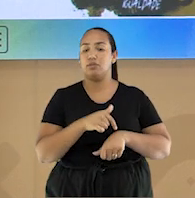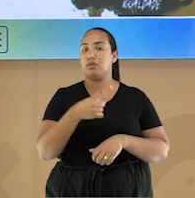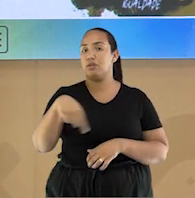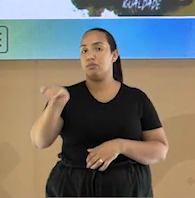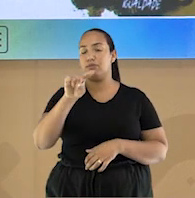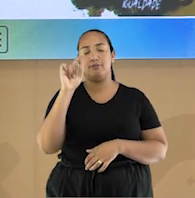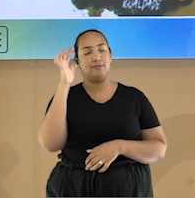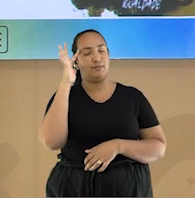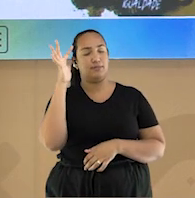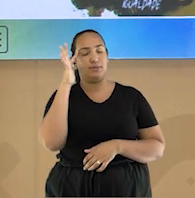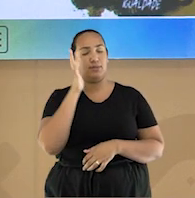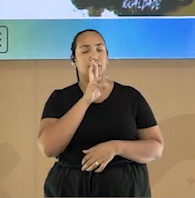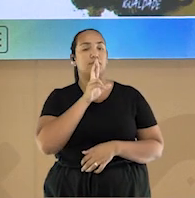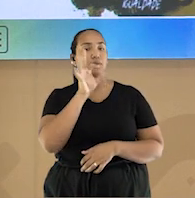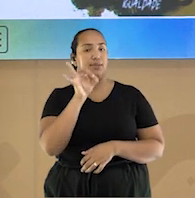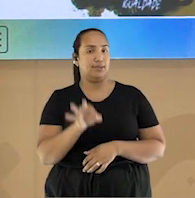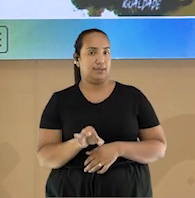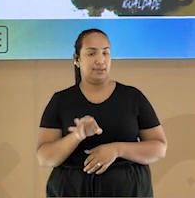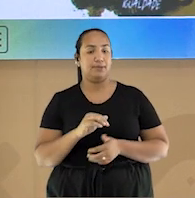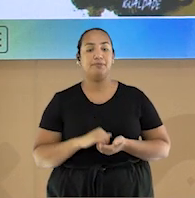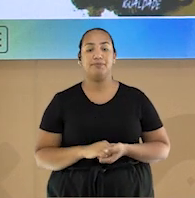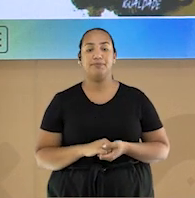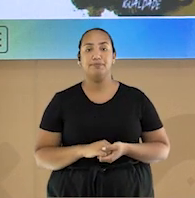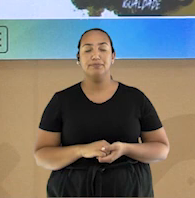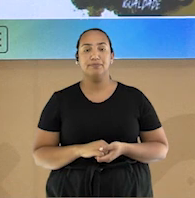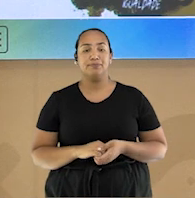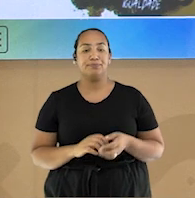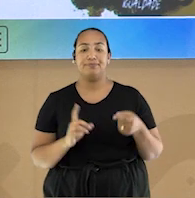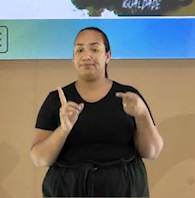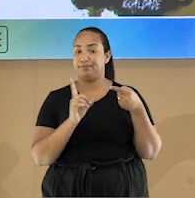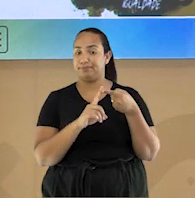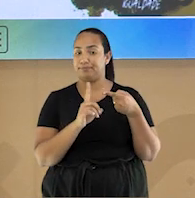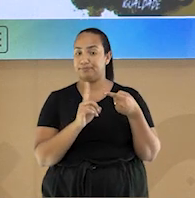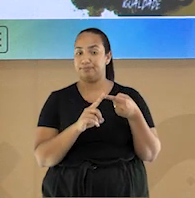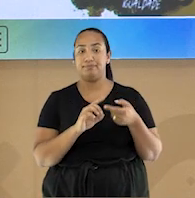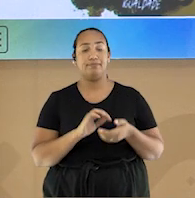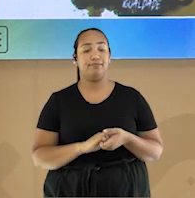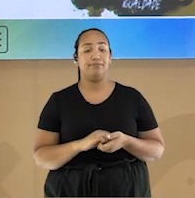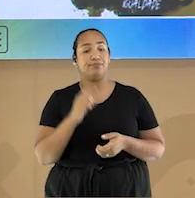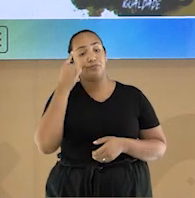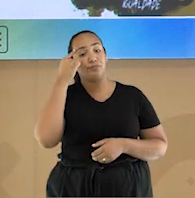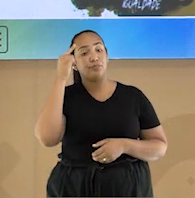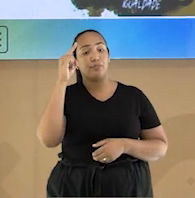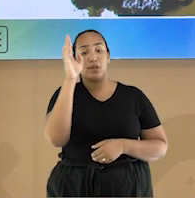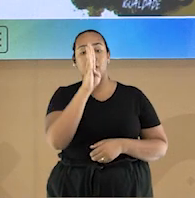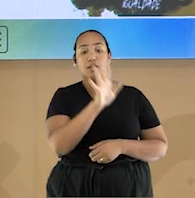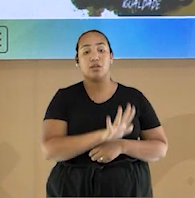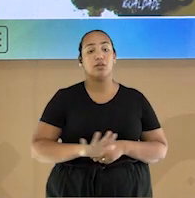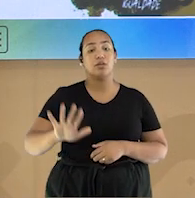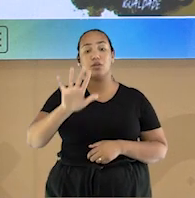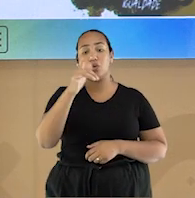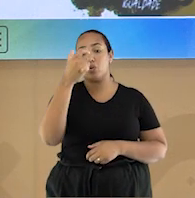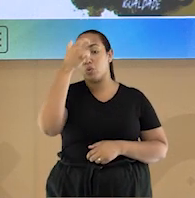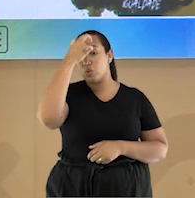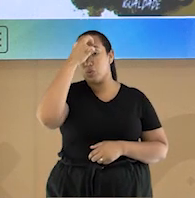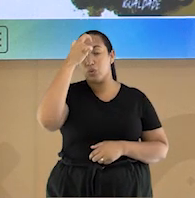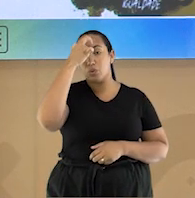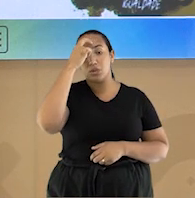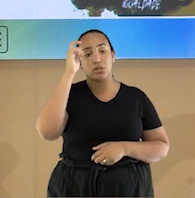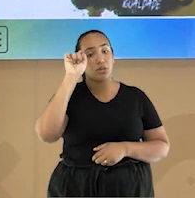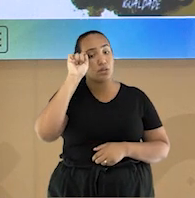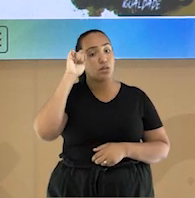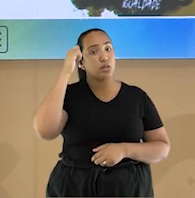para pensar na resposta correta. A primeira pergunta é: quando é comemorado o Dia Nacional da Consciência